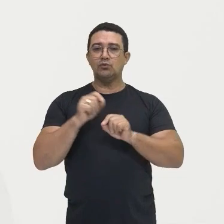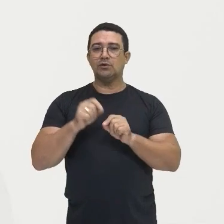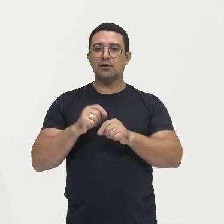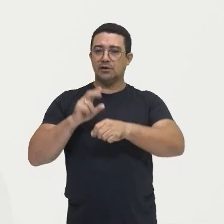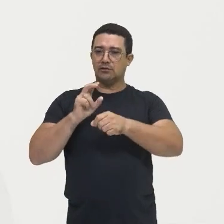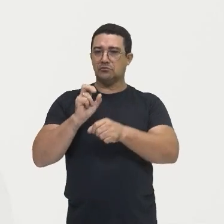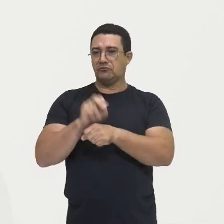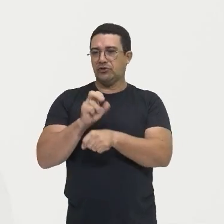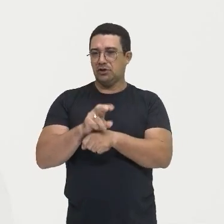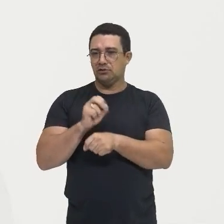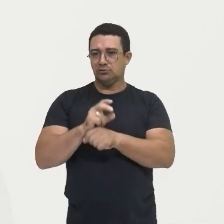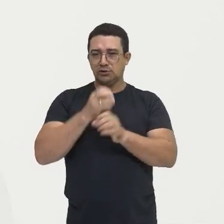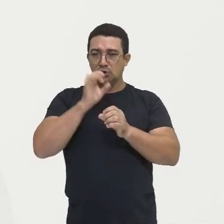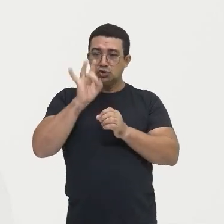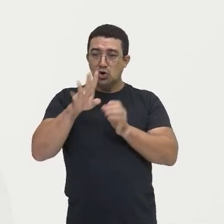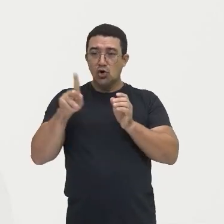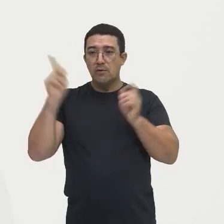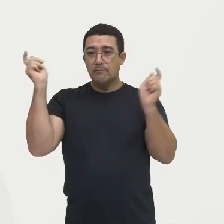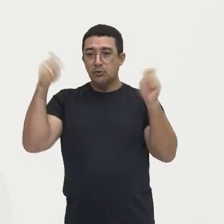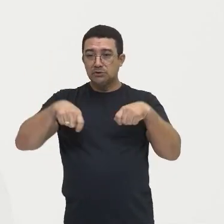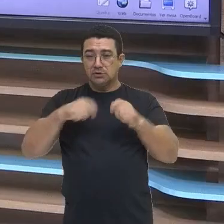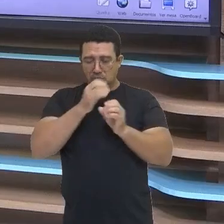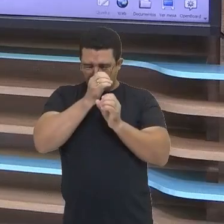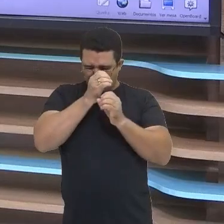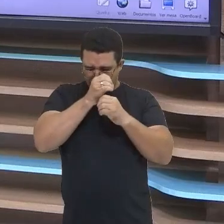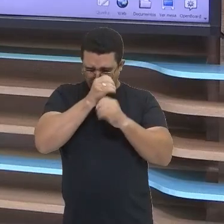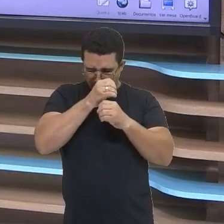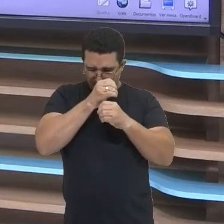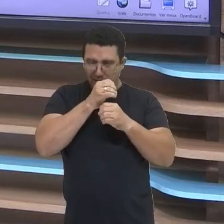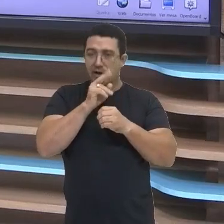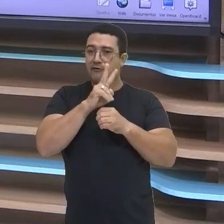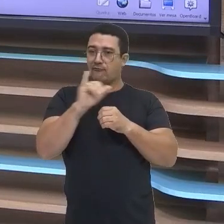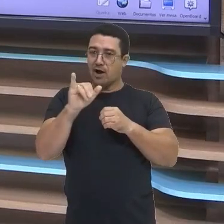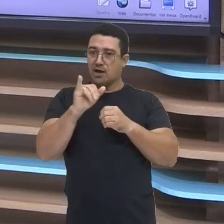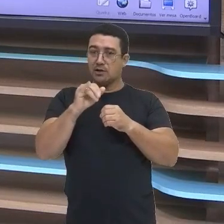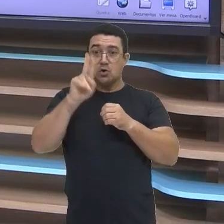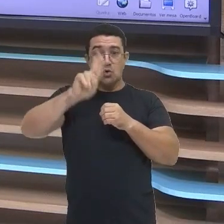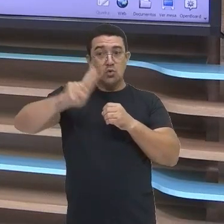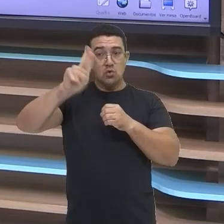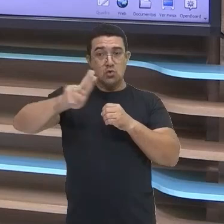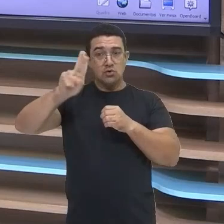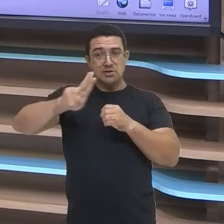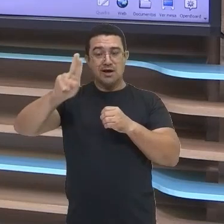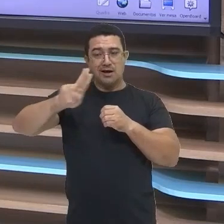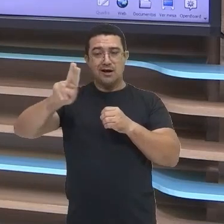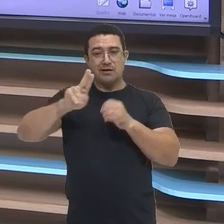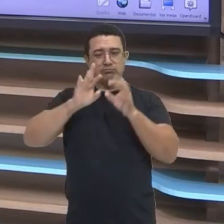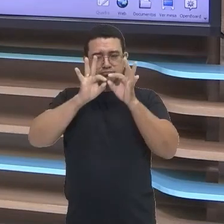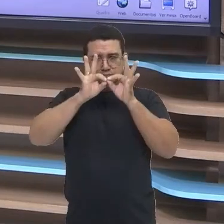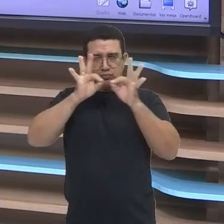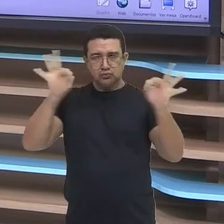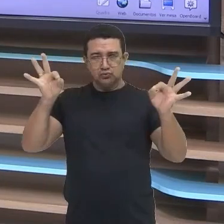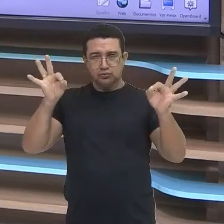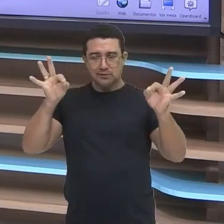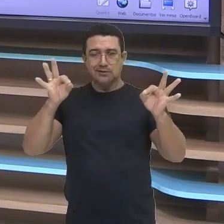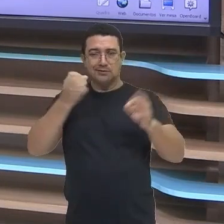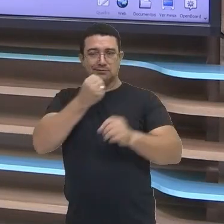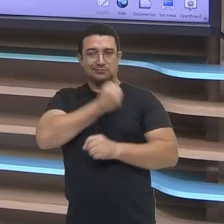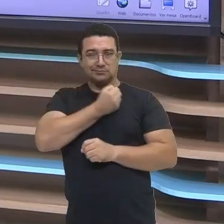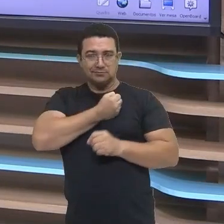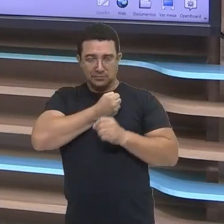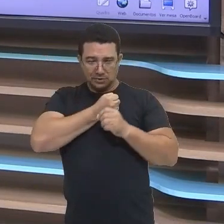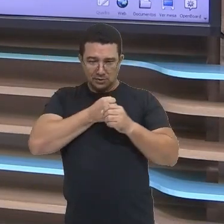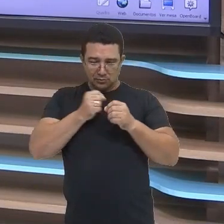pequeno, que só consegue ser visto através do microscópio. Ele vai utilizar uma escala de ampliação e não de